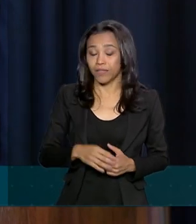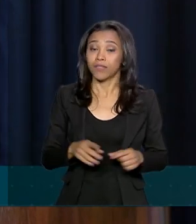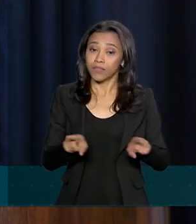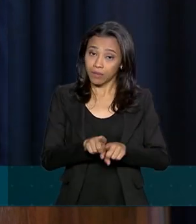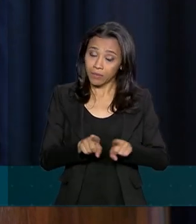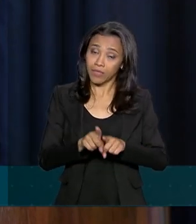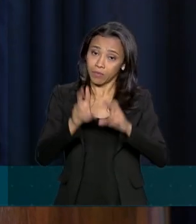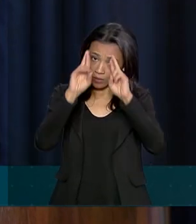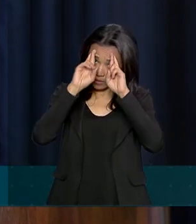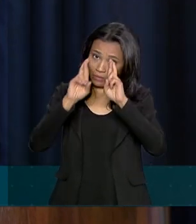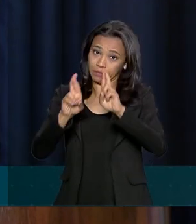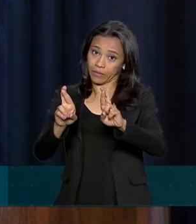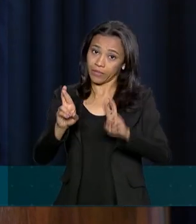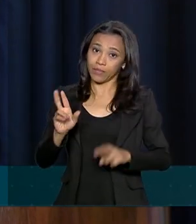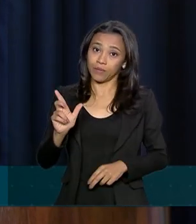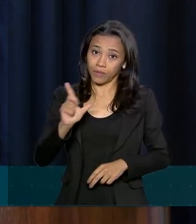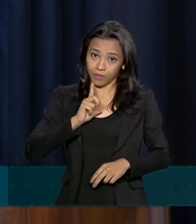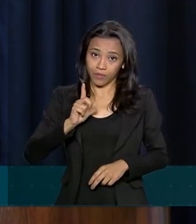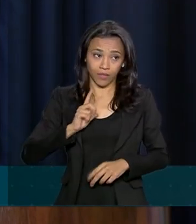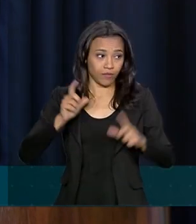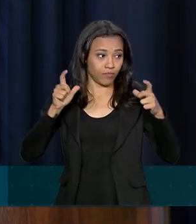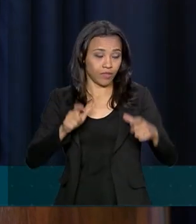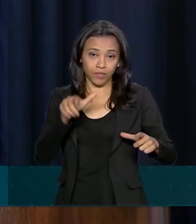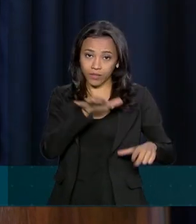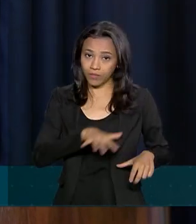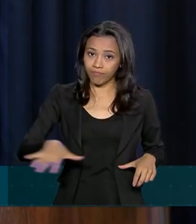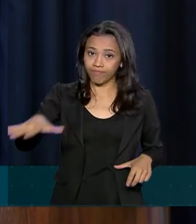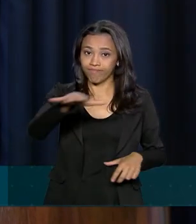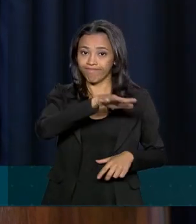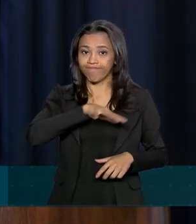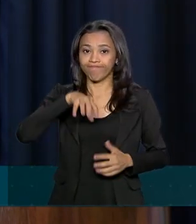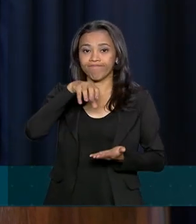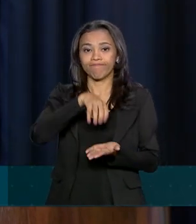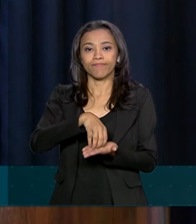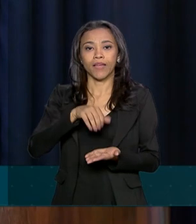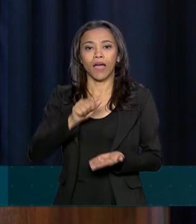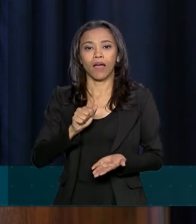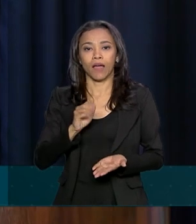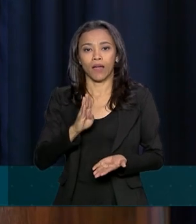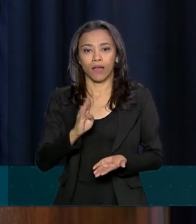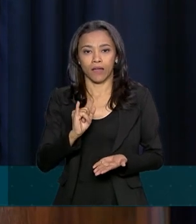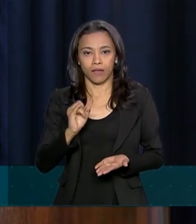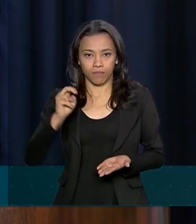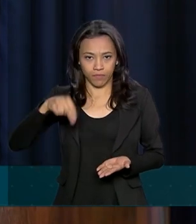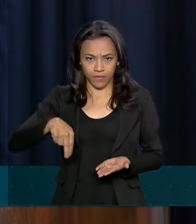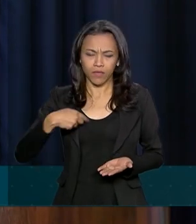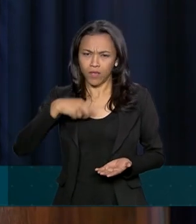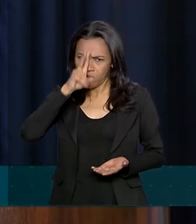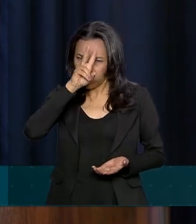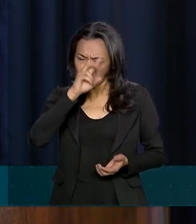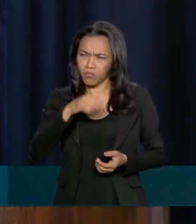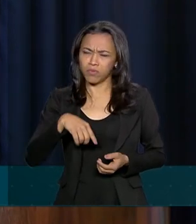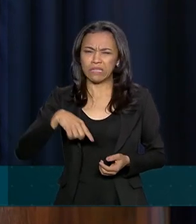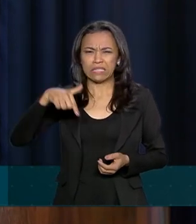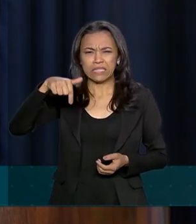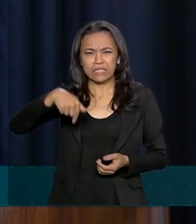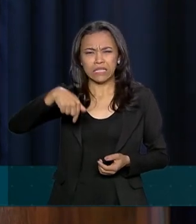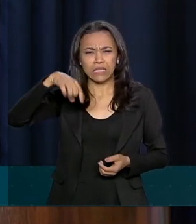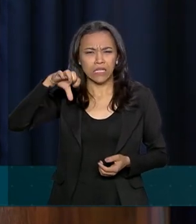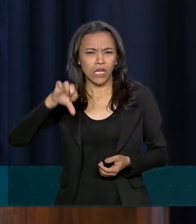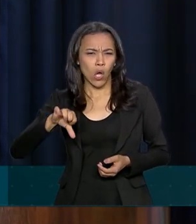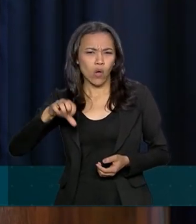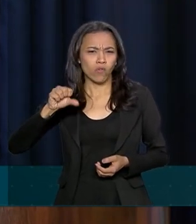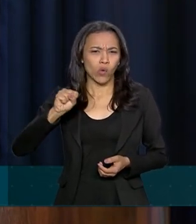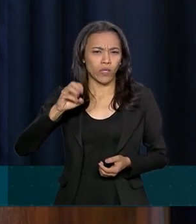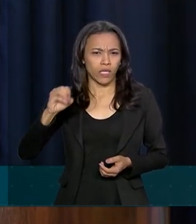pelo respeito que eu tenho a essa instituição. Eu me lembro quando, os idos 79 e 80, eu cheguei em